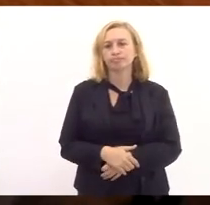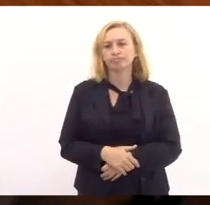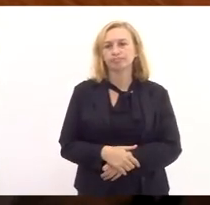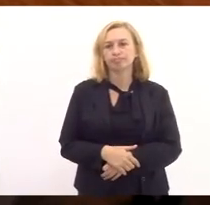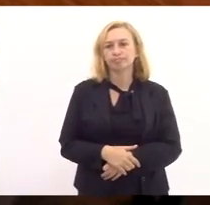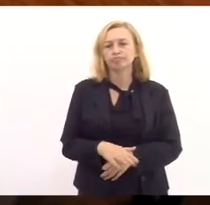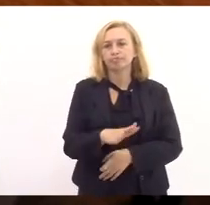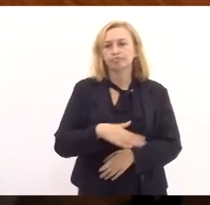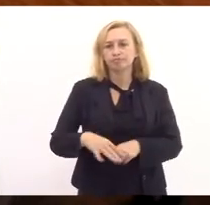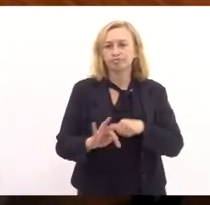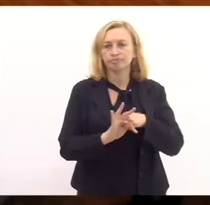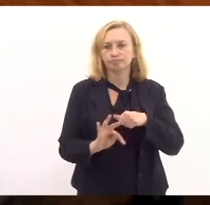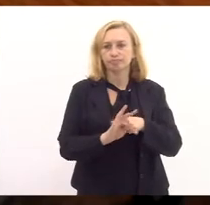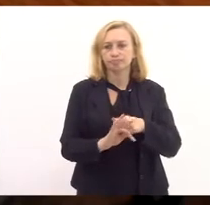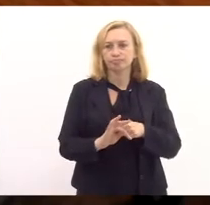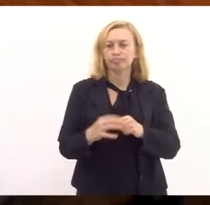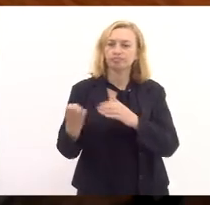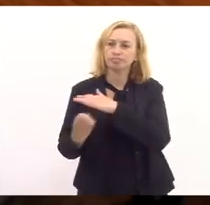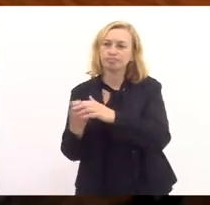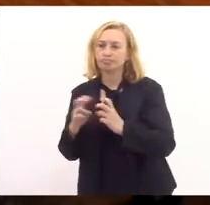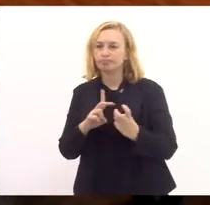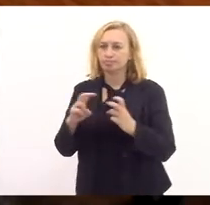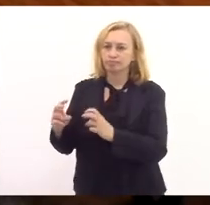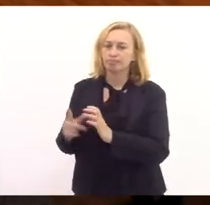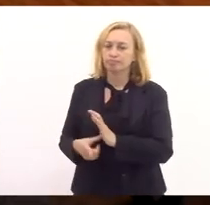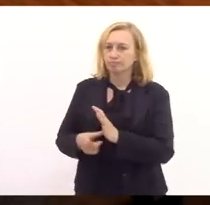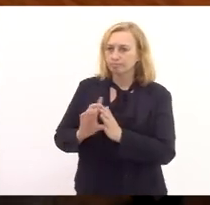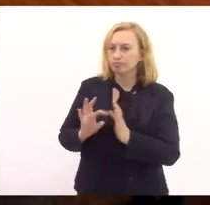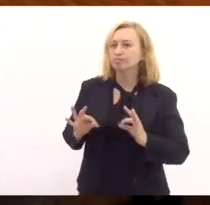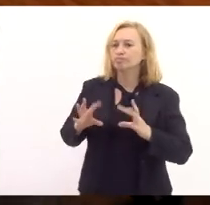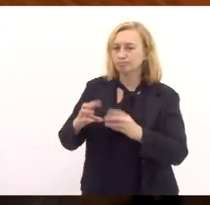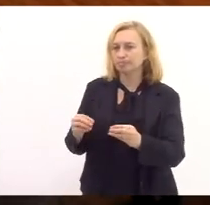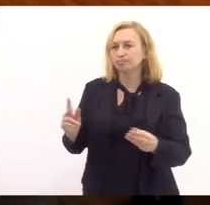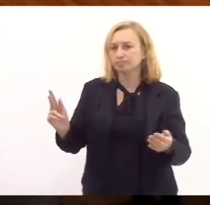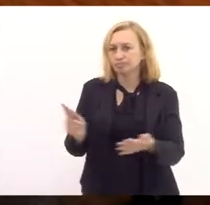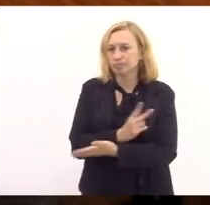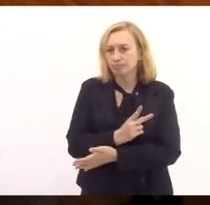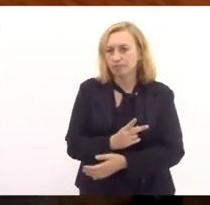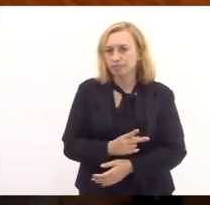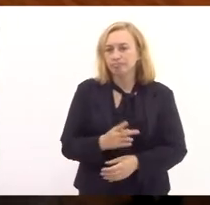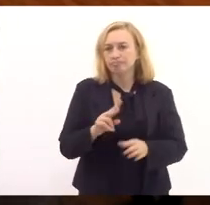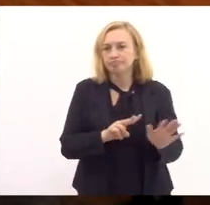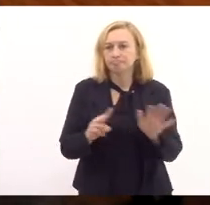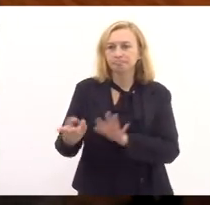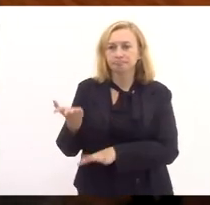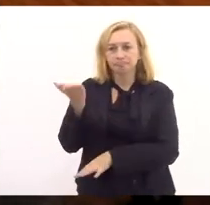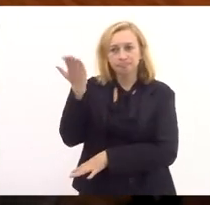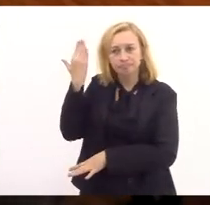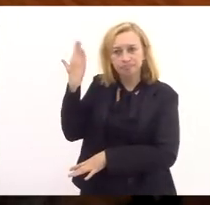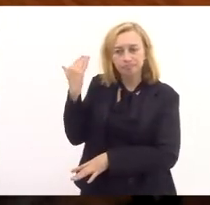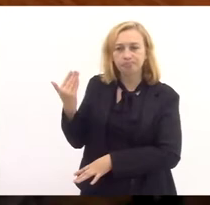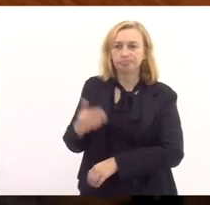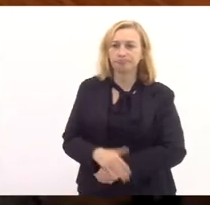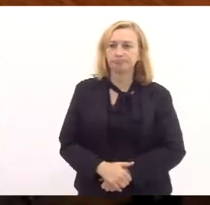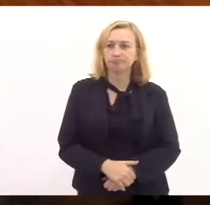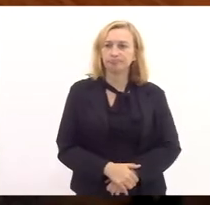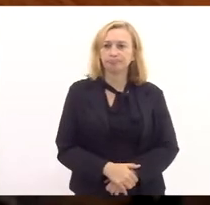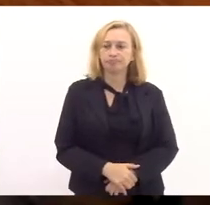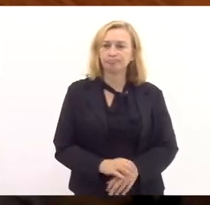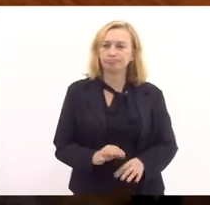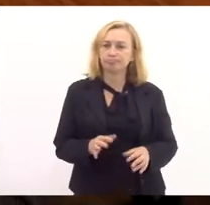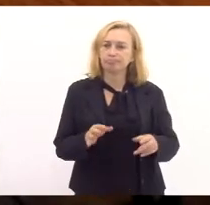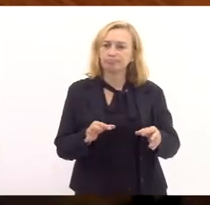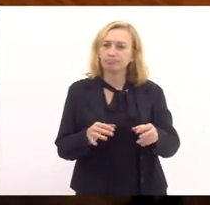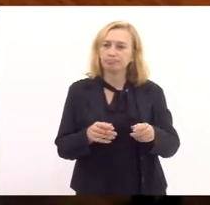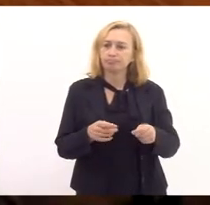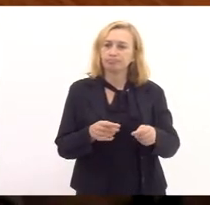com a área técnica da Supervia, antes mesmo desse grande fato que aconteceu na semana passada, para a gente alinhar